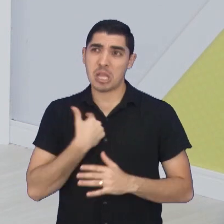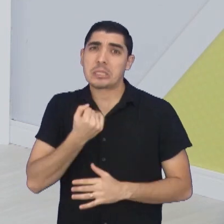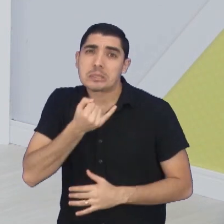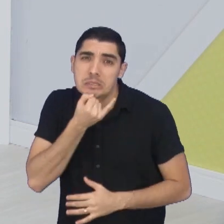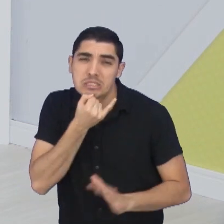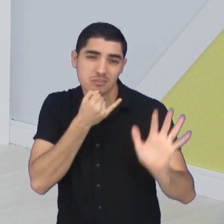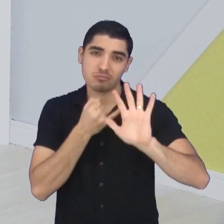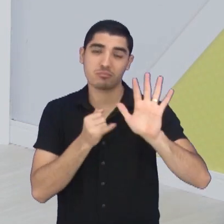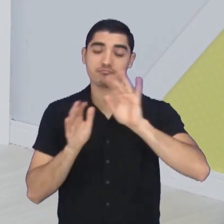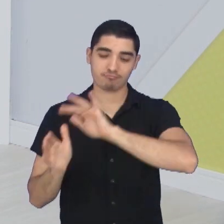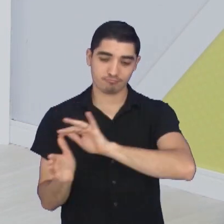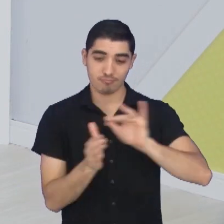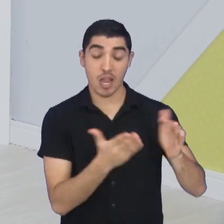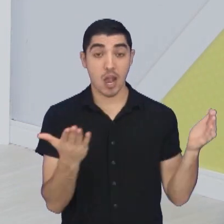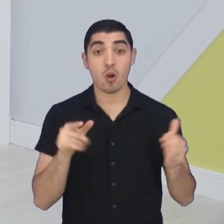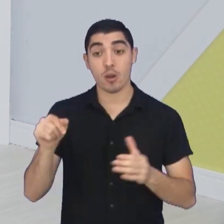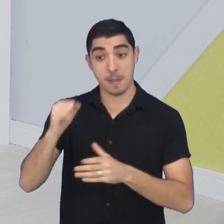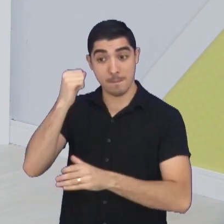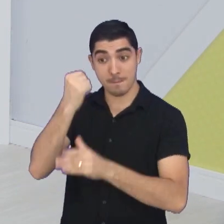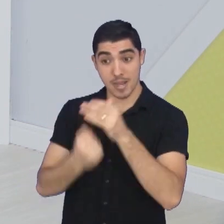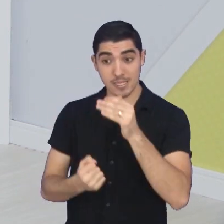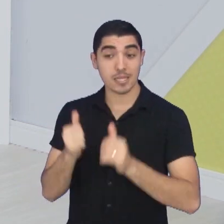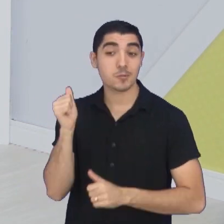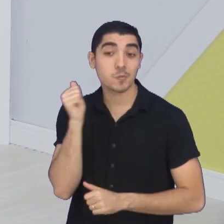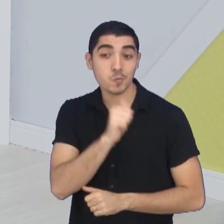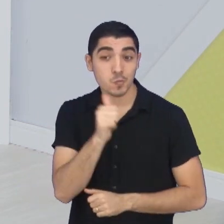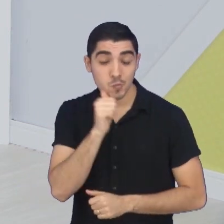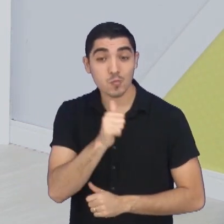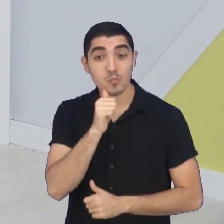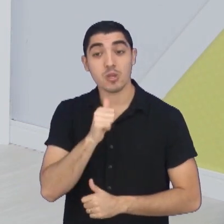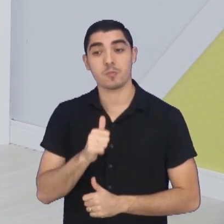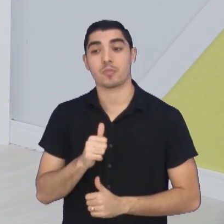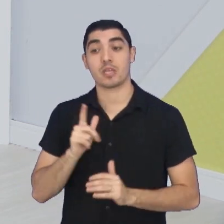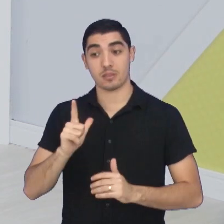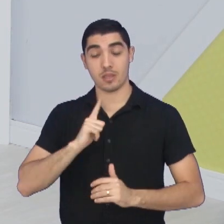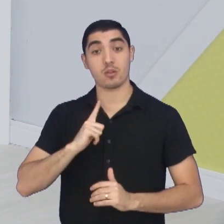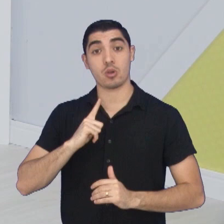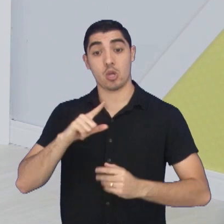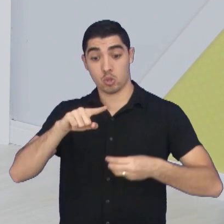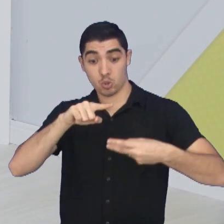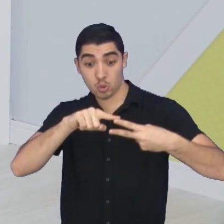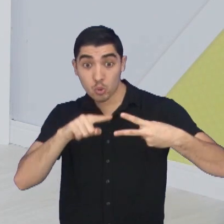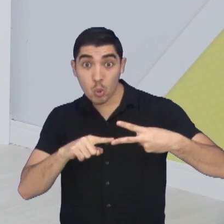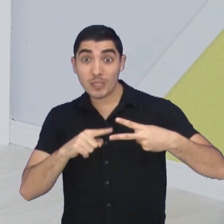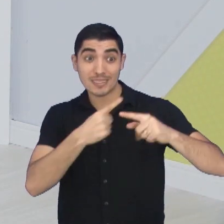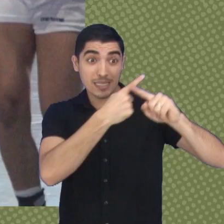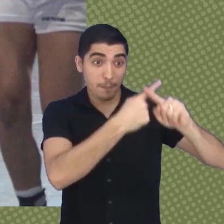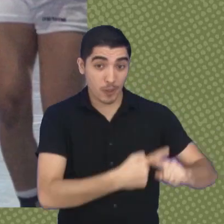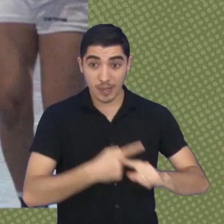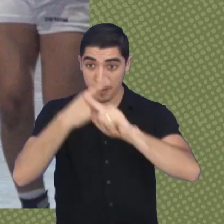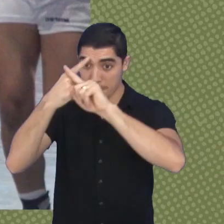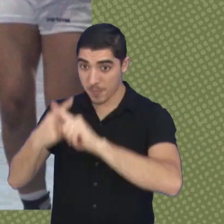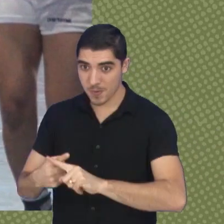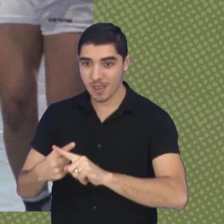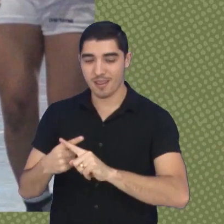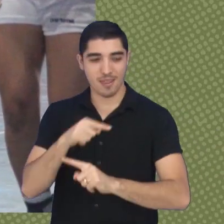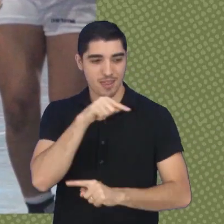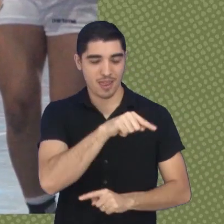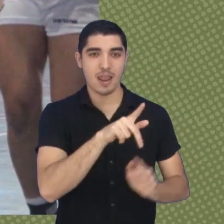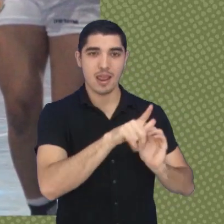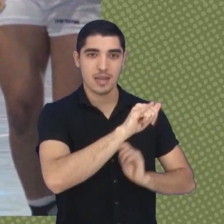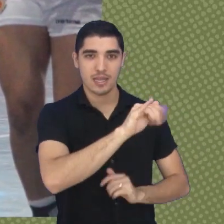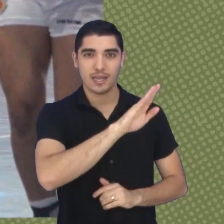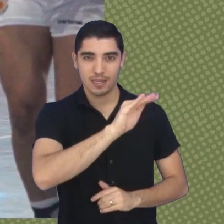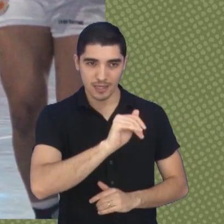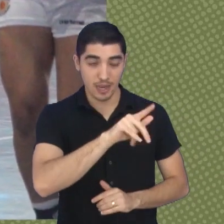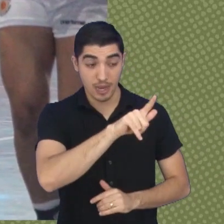Falando do basquete, São José Basquetebol Feminino, as meninas do São José que disputam duas competições ao mesmo tempo, a Liga de Basquete Feminino e também a